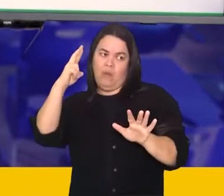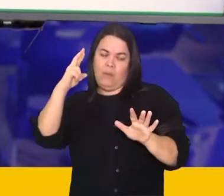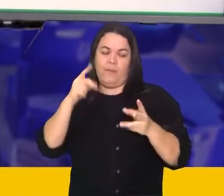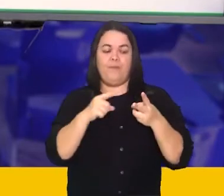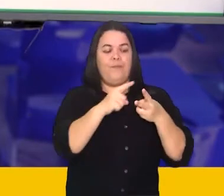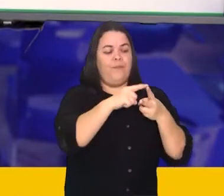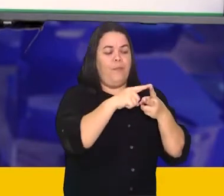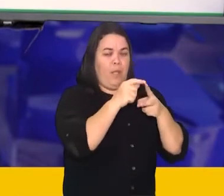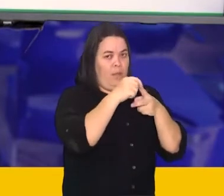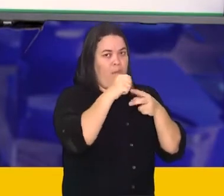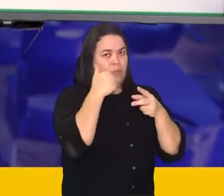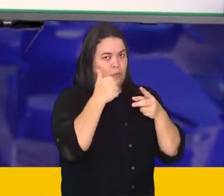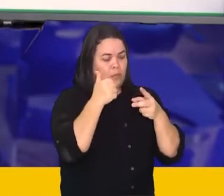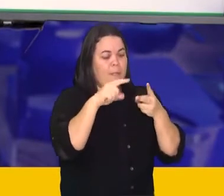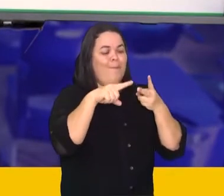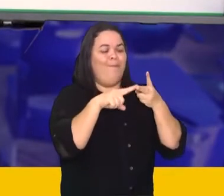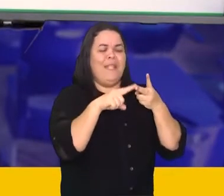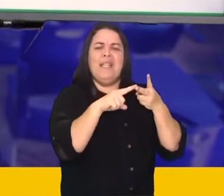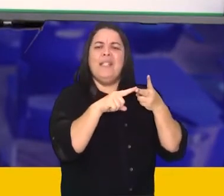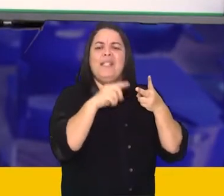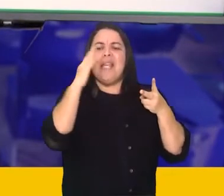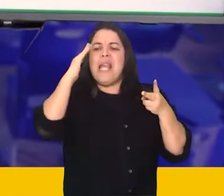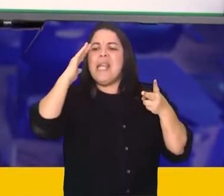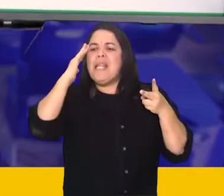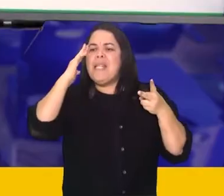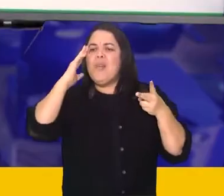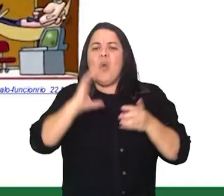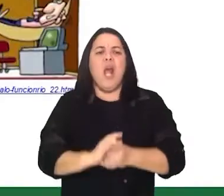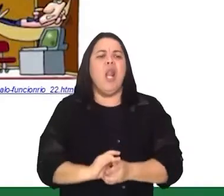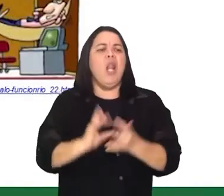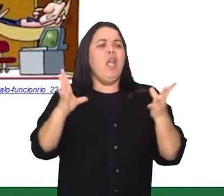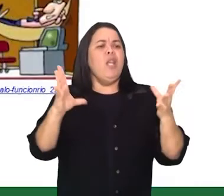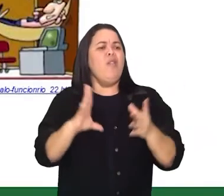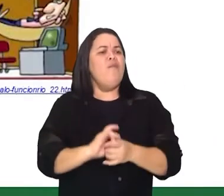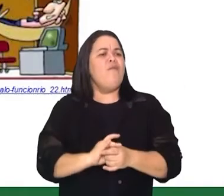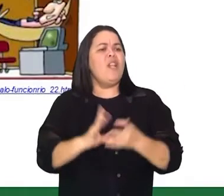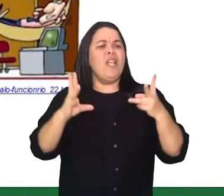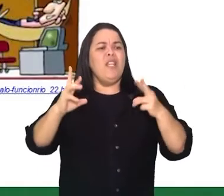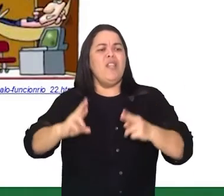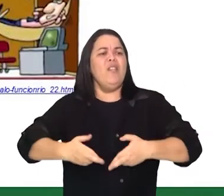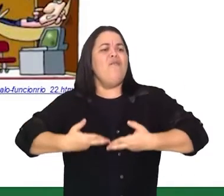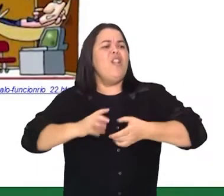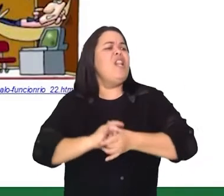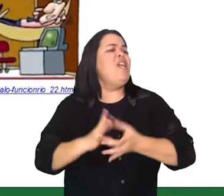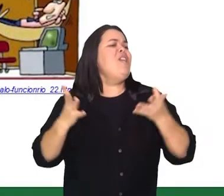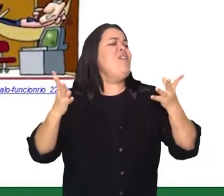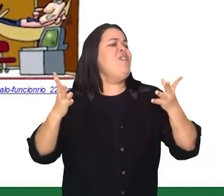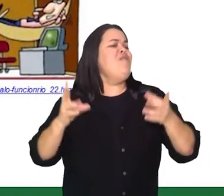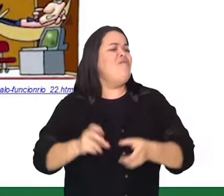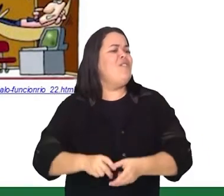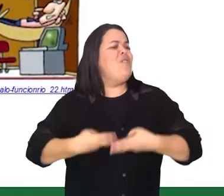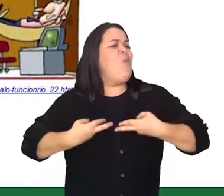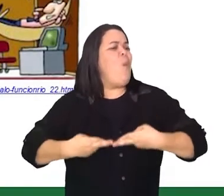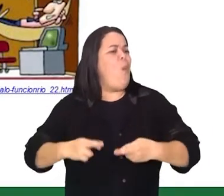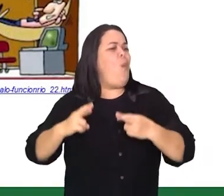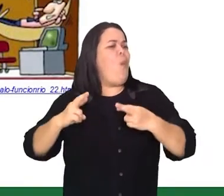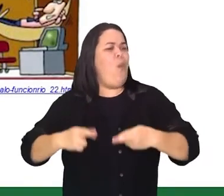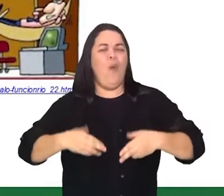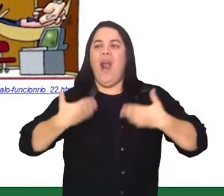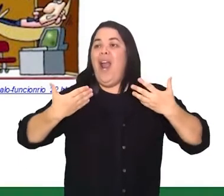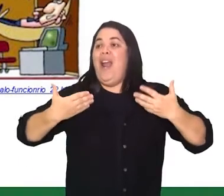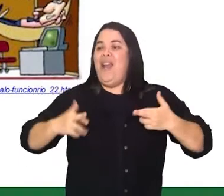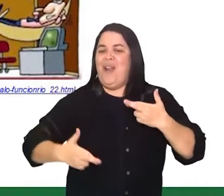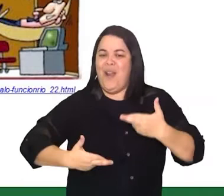caso, Aderbal entendeu que era para tirar um momento de descanso, fazer um relax na hora do trabalho,